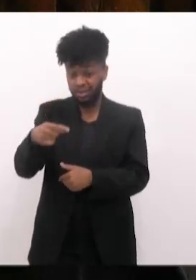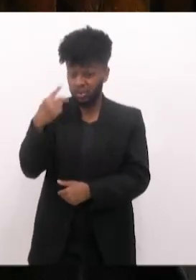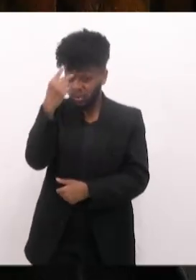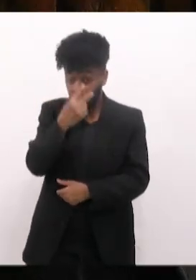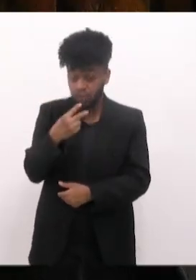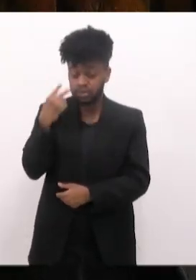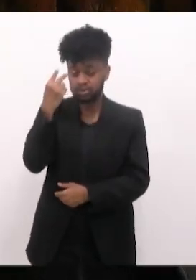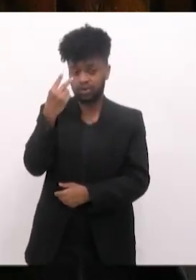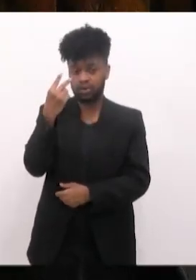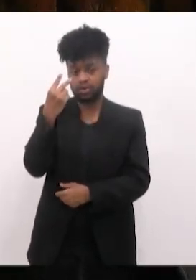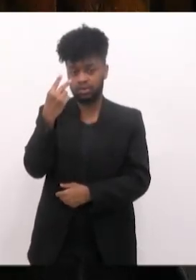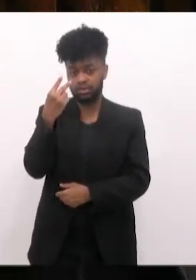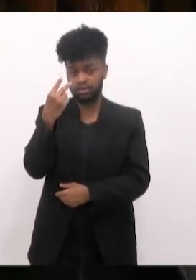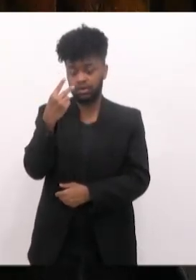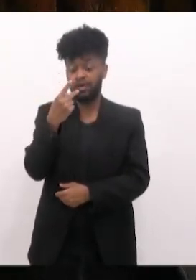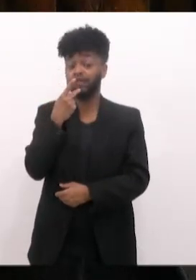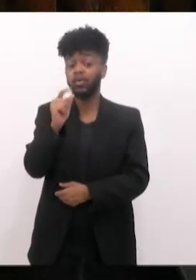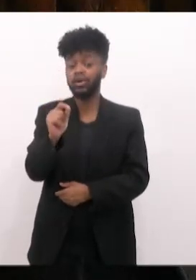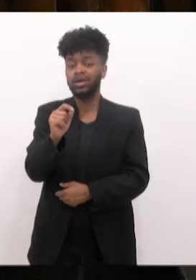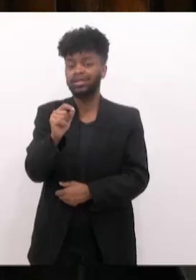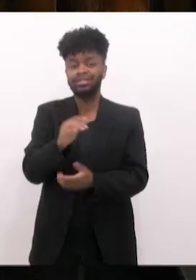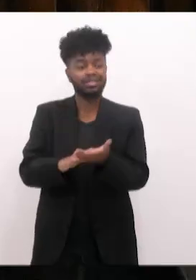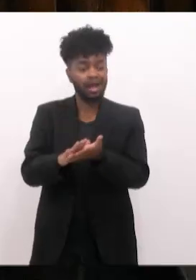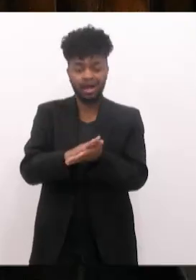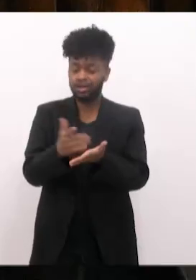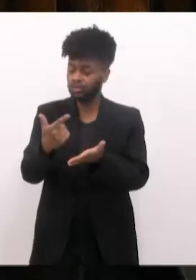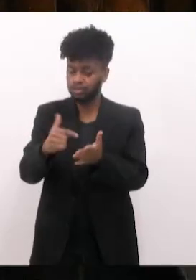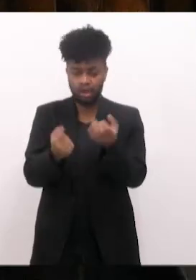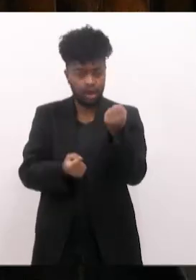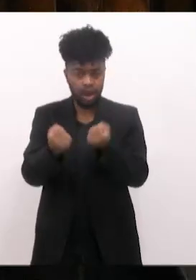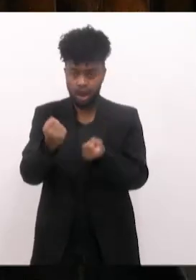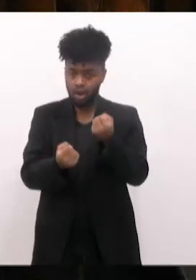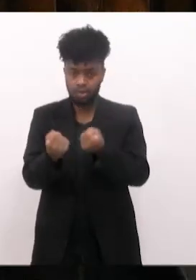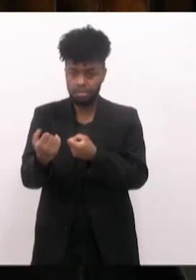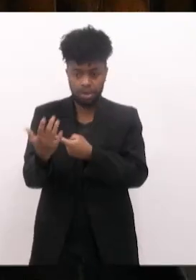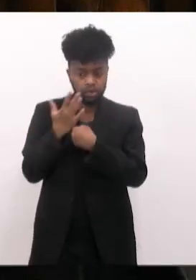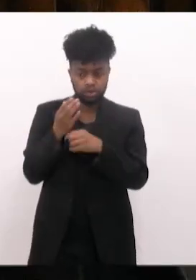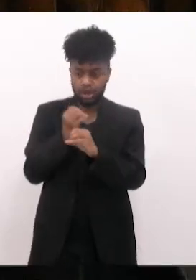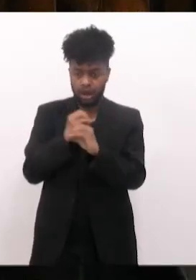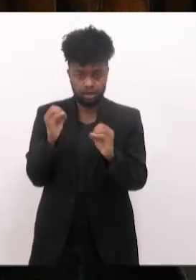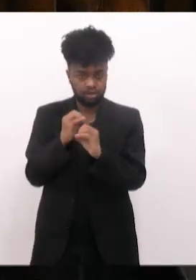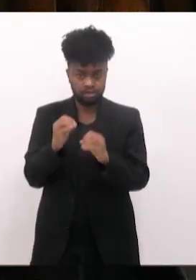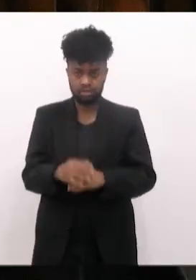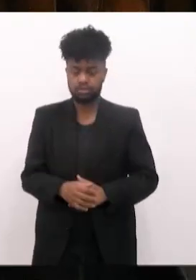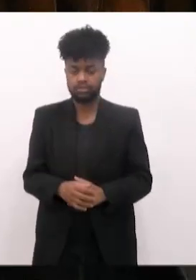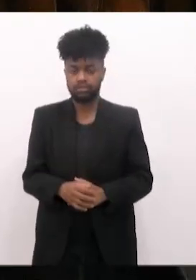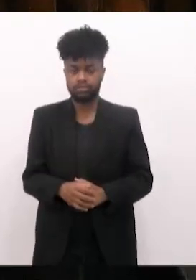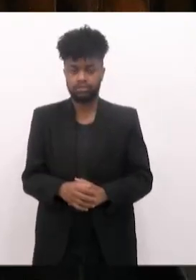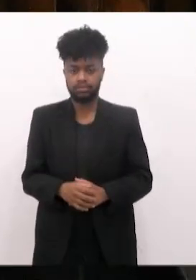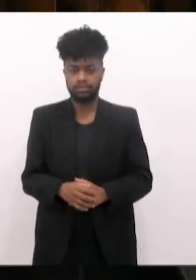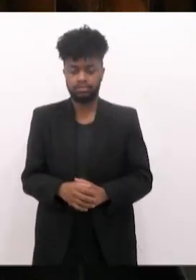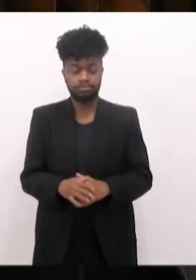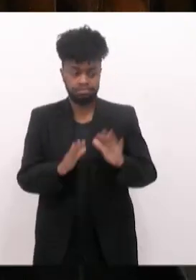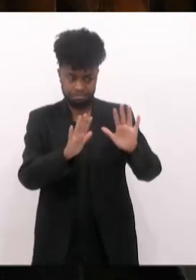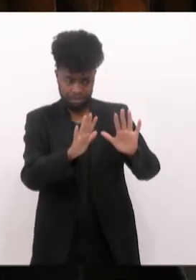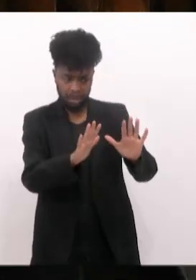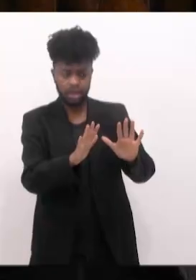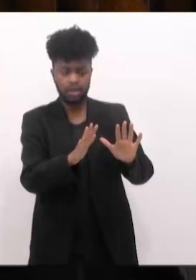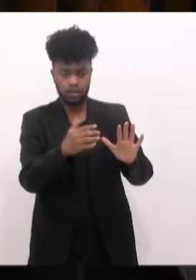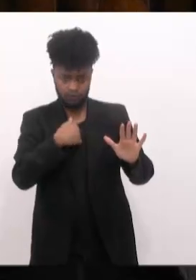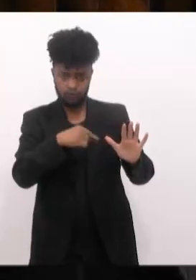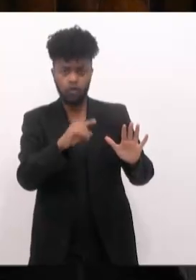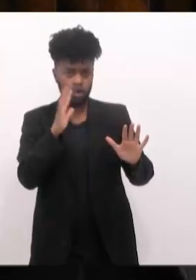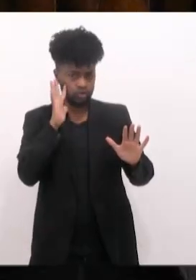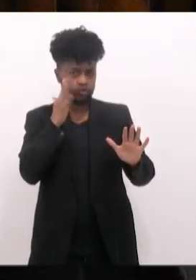horas. Coronel, nada de viatura para poder me auxiliar. Espera aí, vou